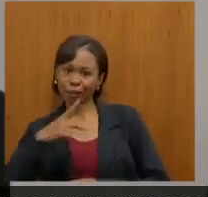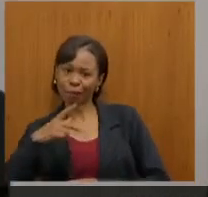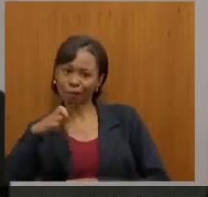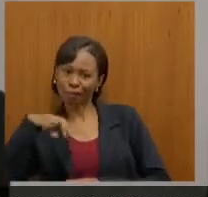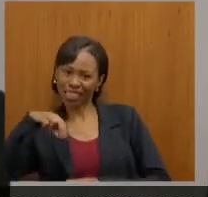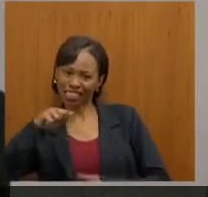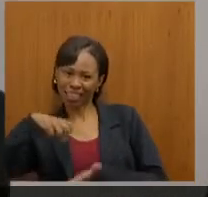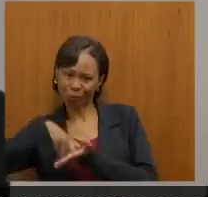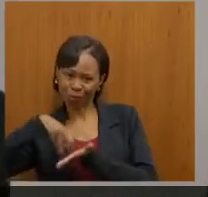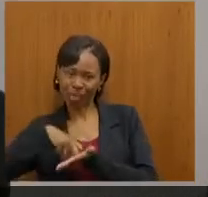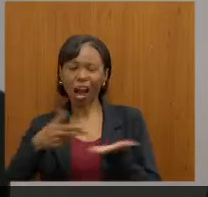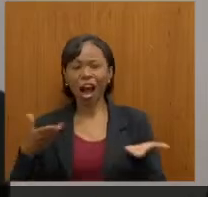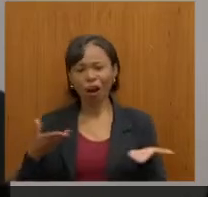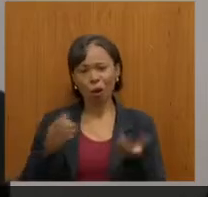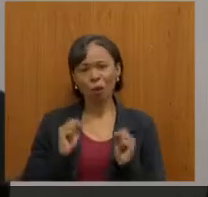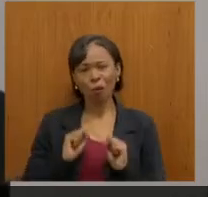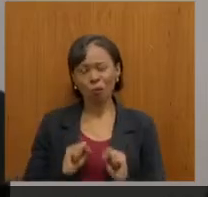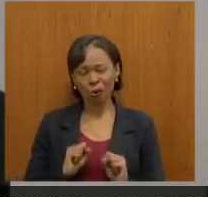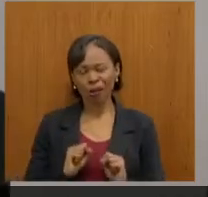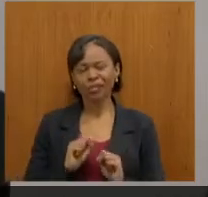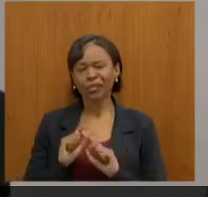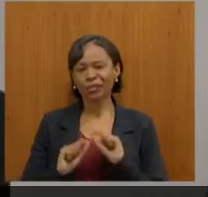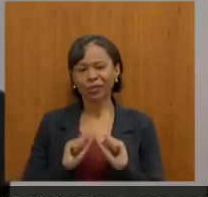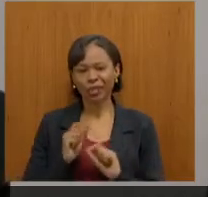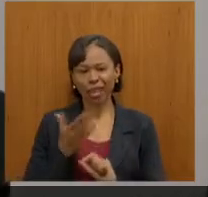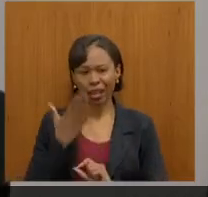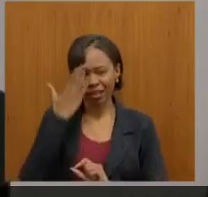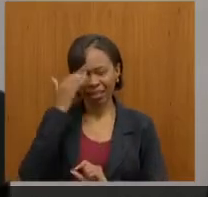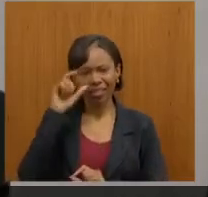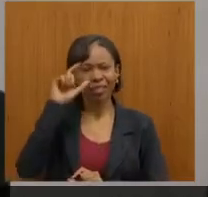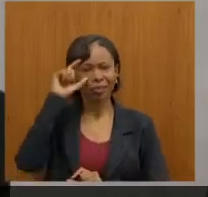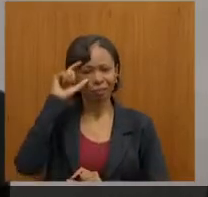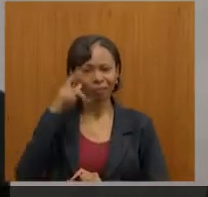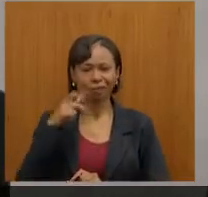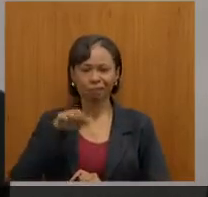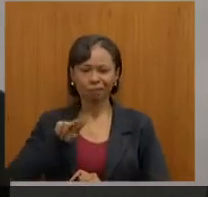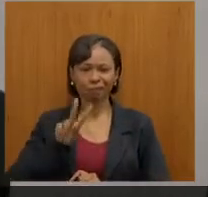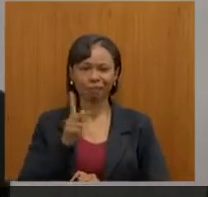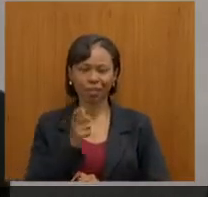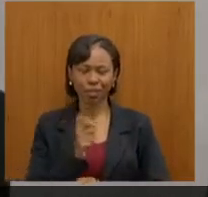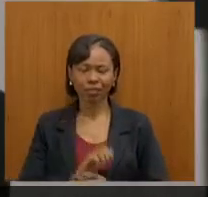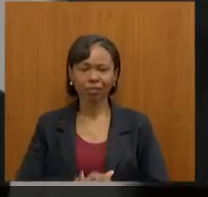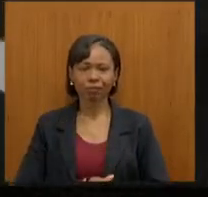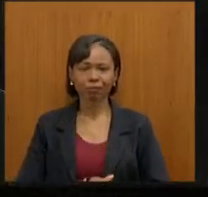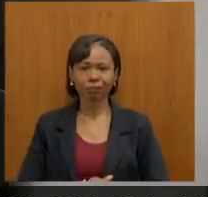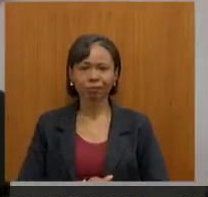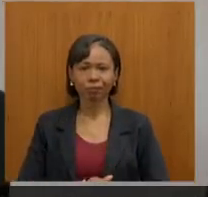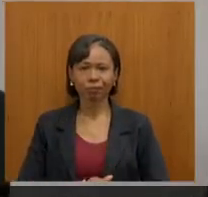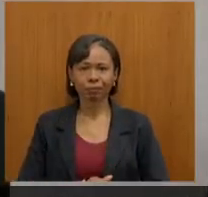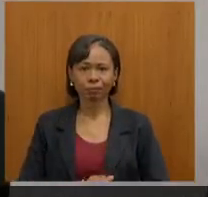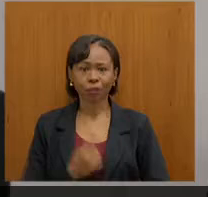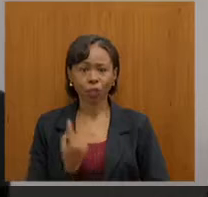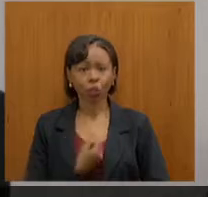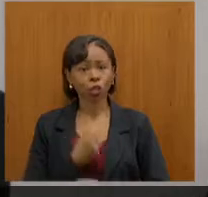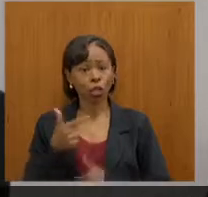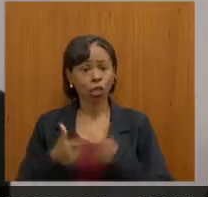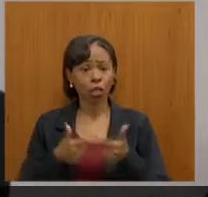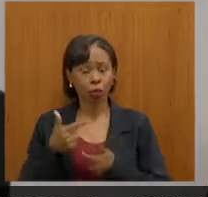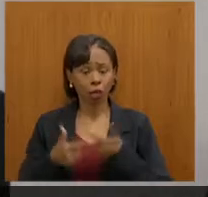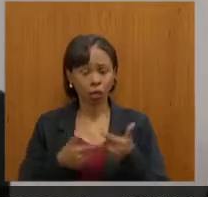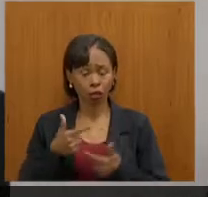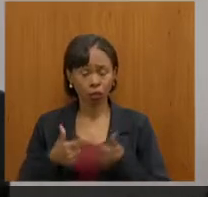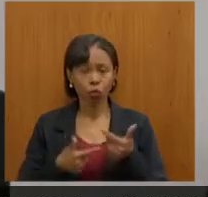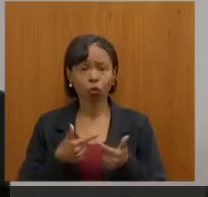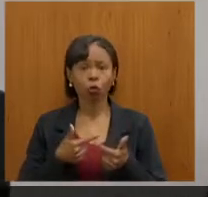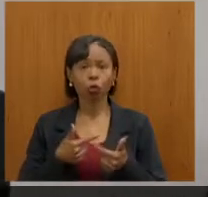Maria da Penha precisamos divulgar esses números trabalhamos com dependência química e o uso de álcool e drogas tem um papel